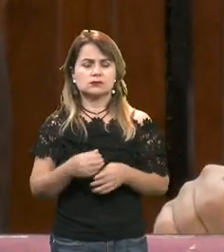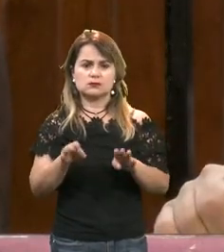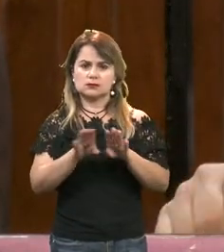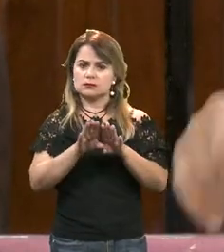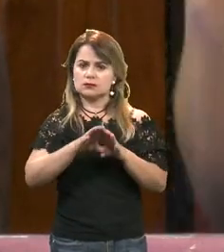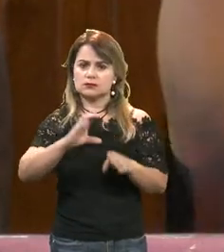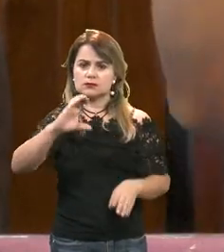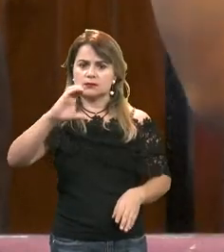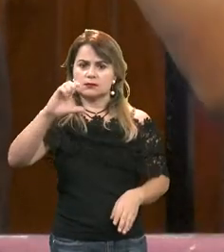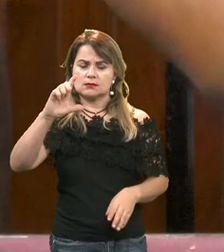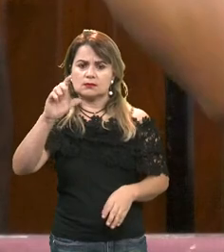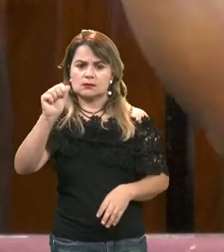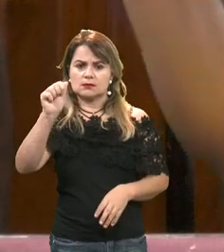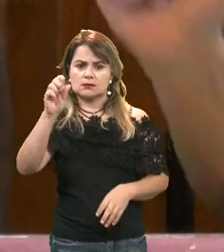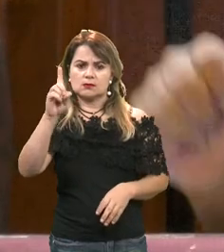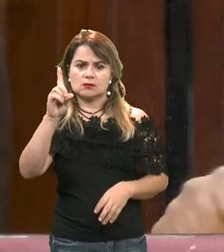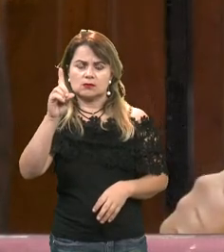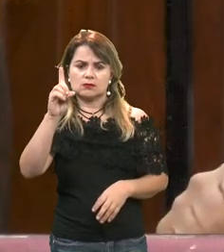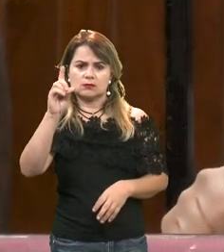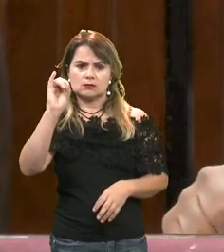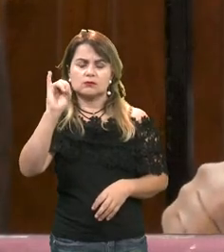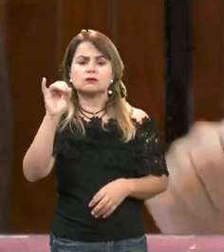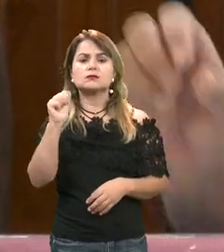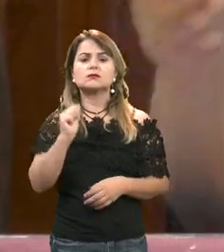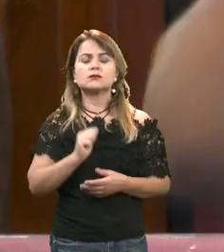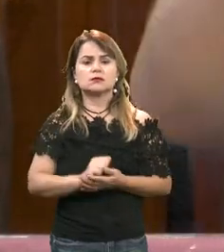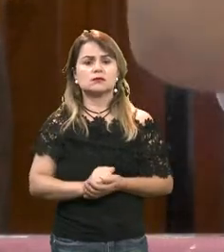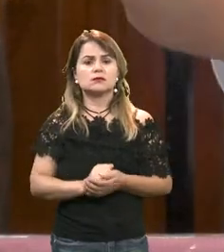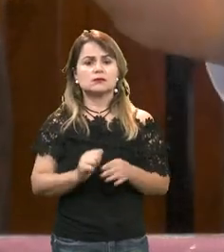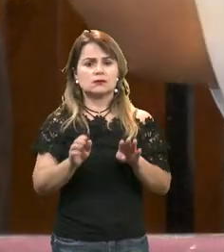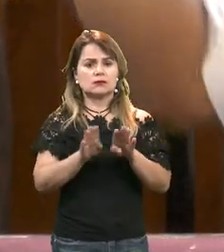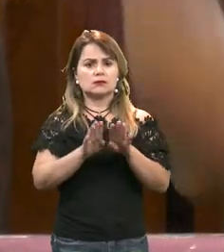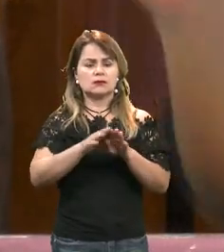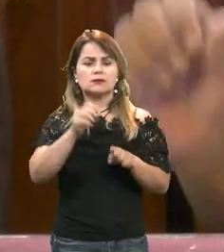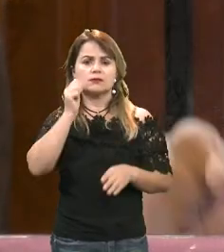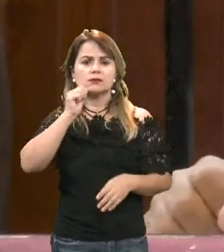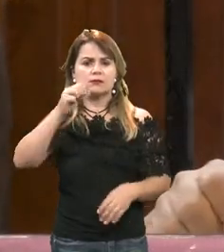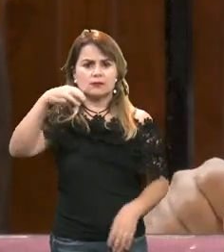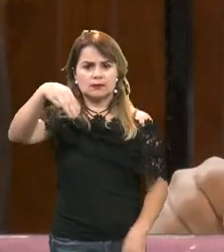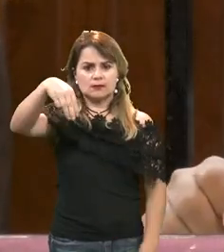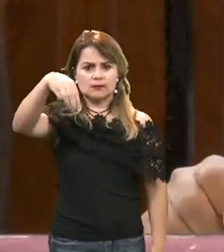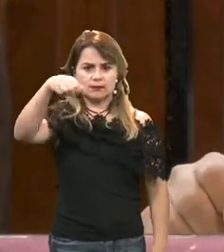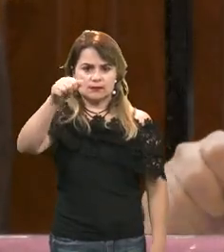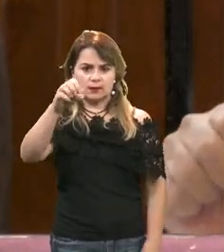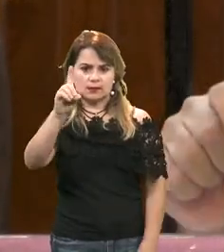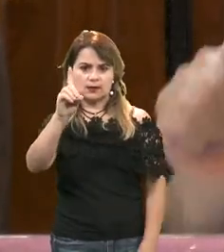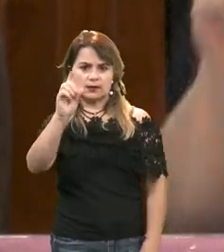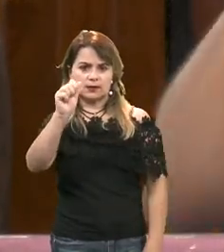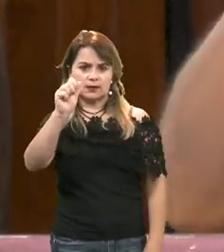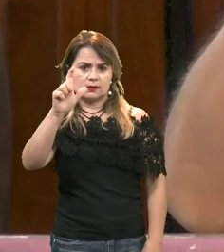Cláudia, e o mesmo sentido na pessoa da Madalena e outras entidades aqui presentes.